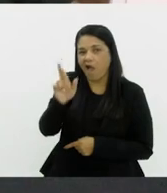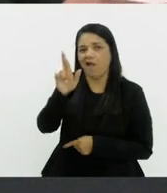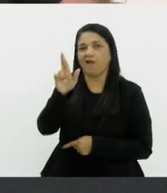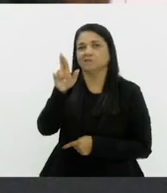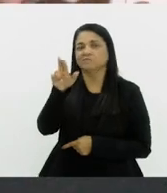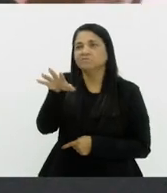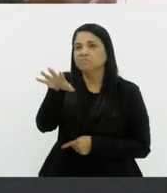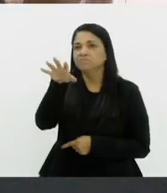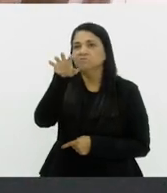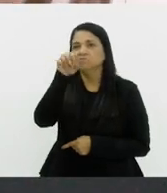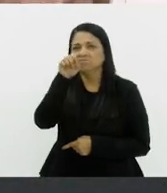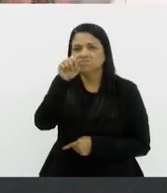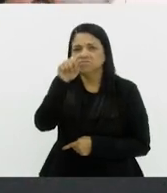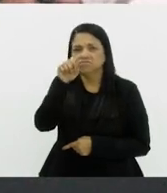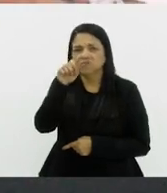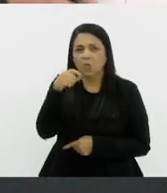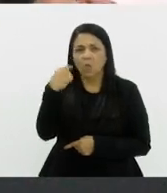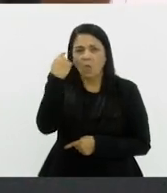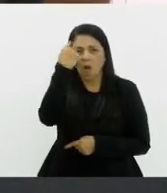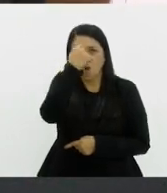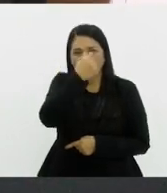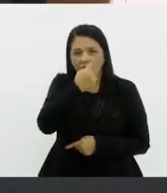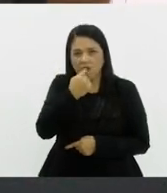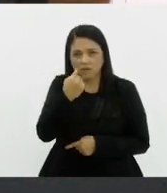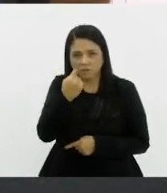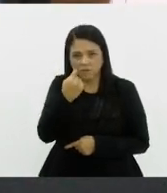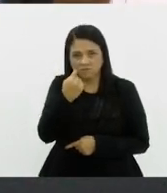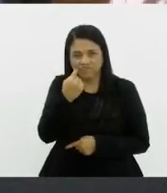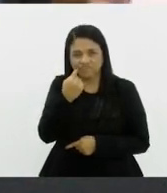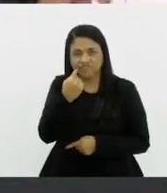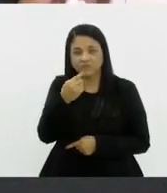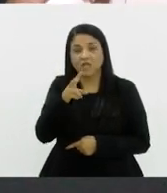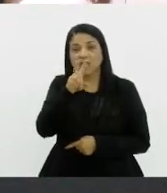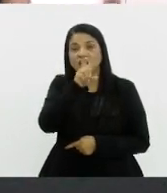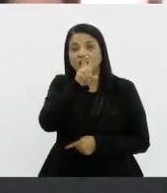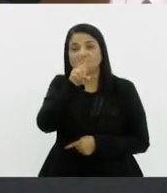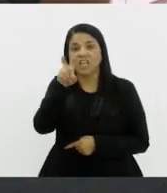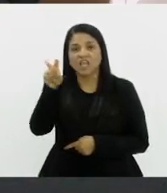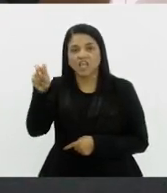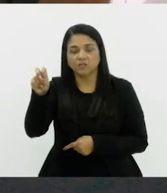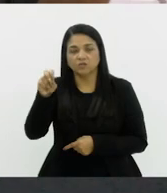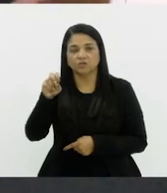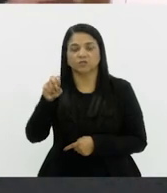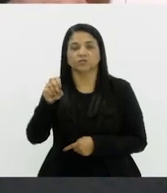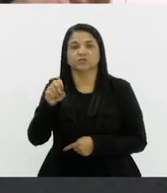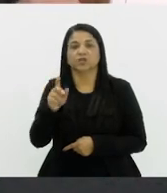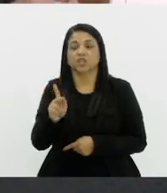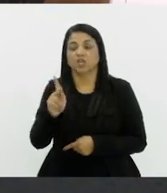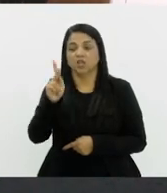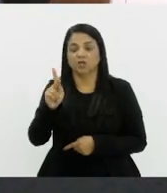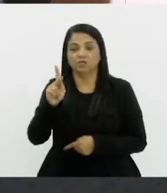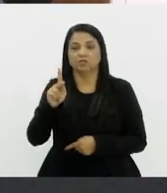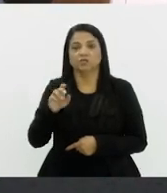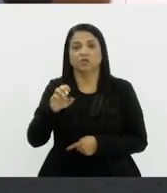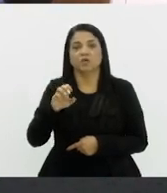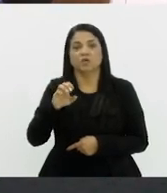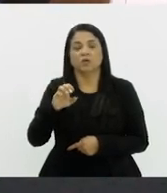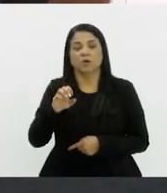helicópteros. Uma hora de voo de helicóptero emite 500 quilos de CO2 na atmosfera.